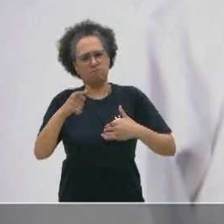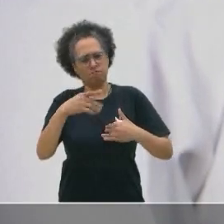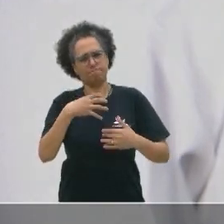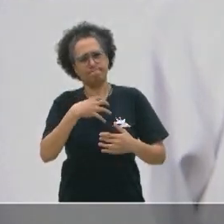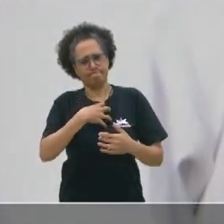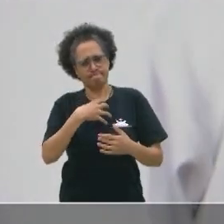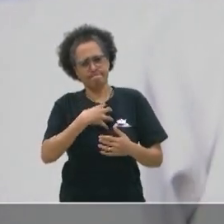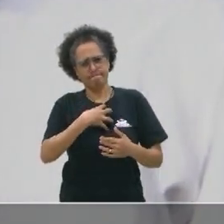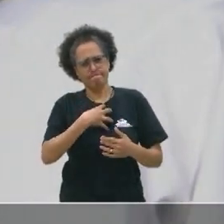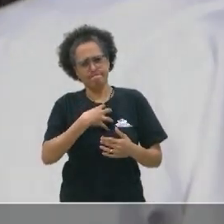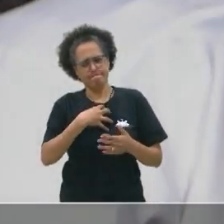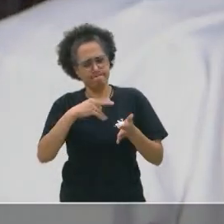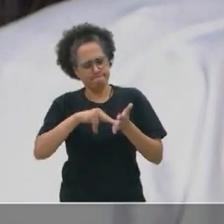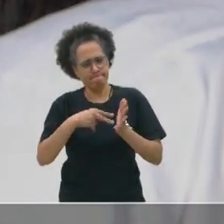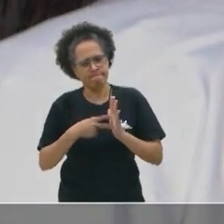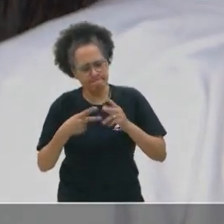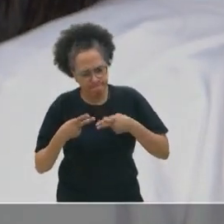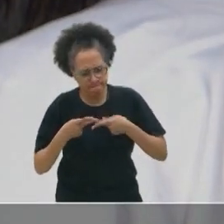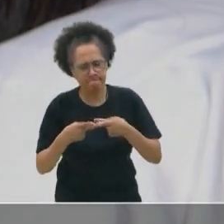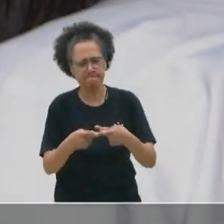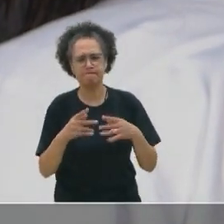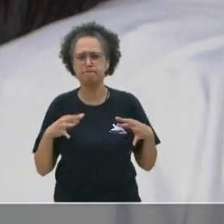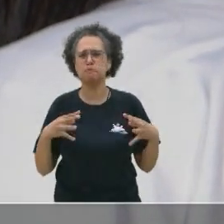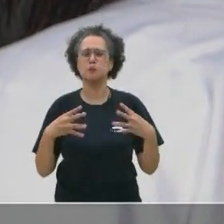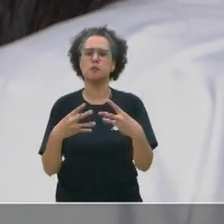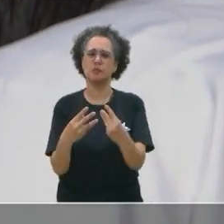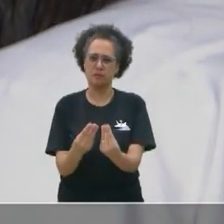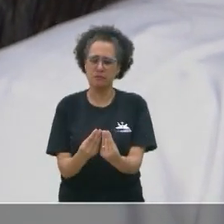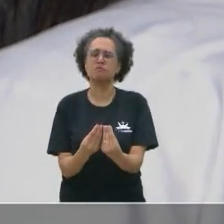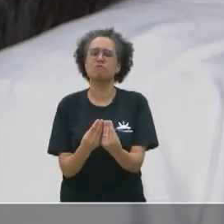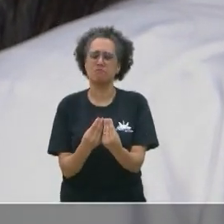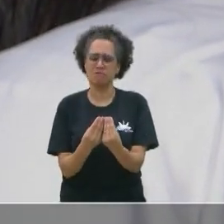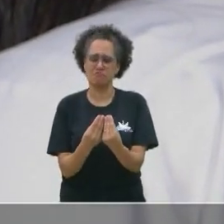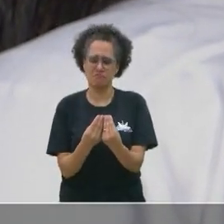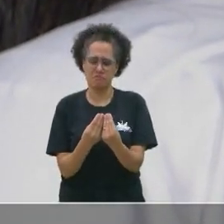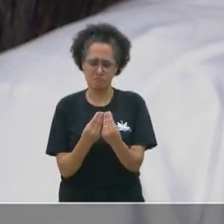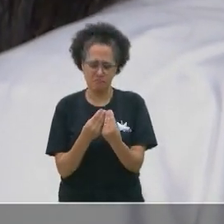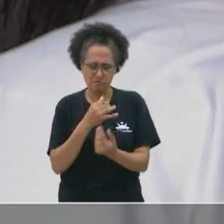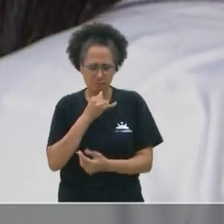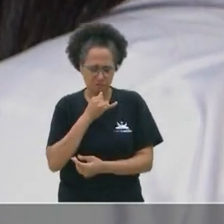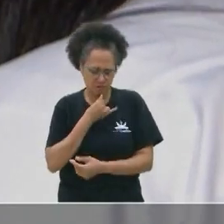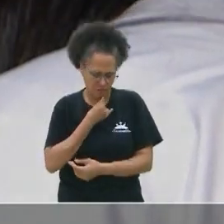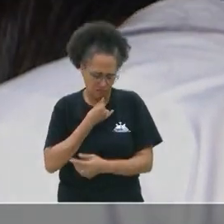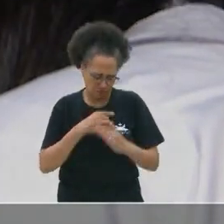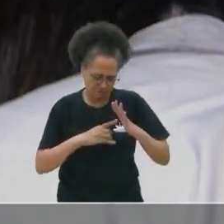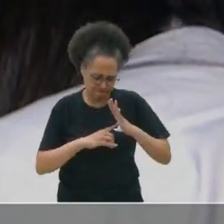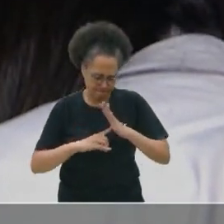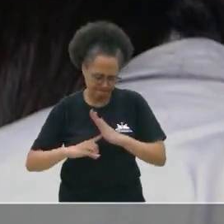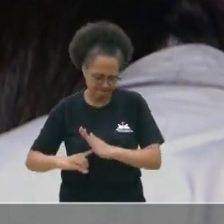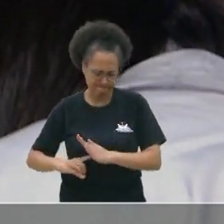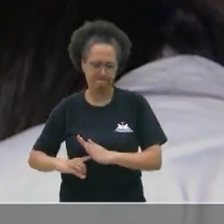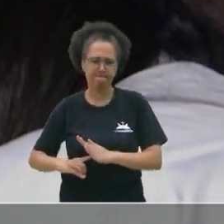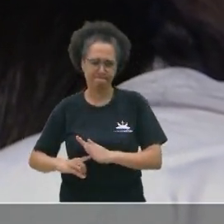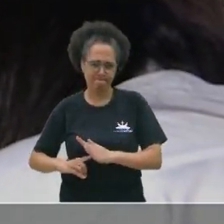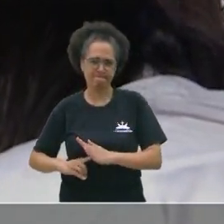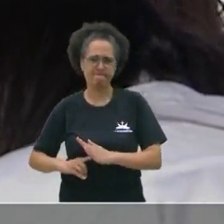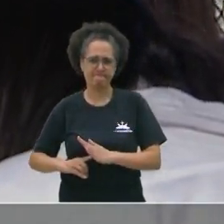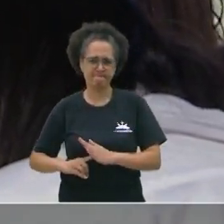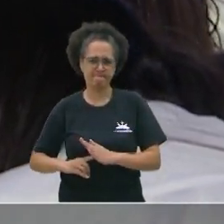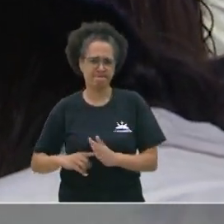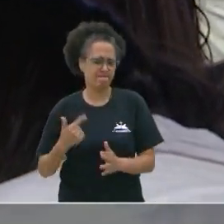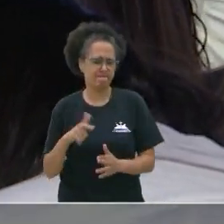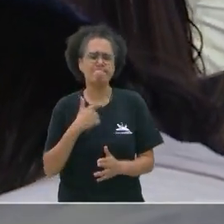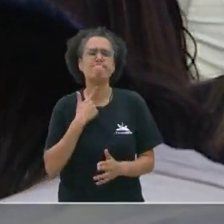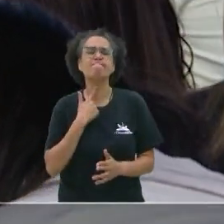Senhor Jesus, visita todos aqueles que estão abatidos, deprimidos, todos aqueles que estão sem vontade